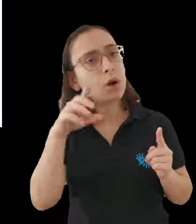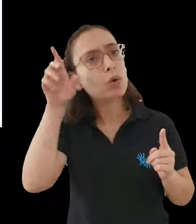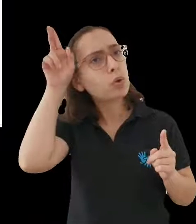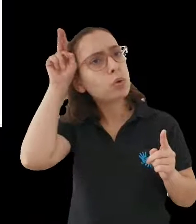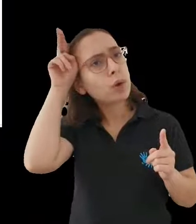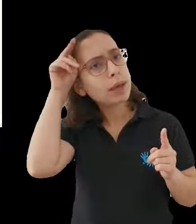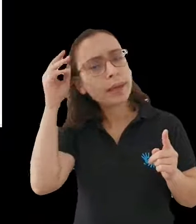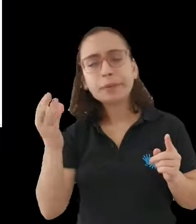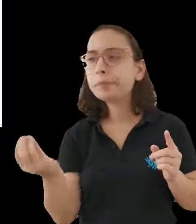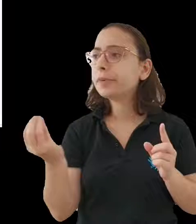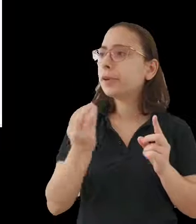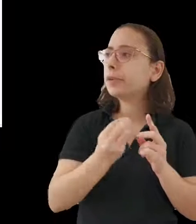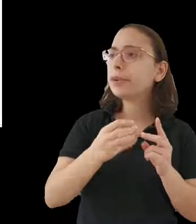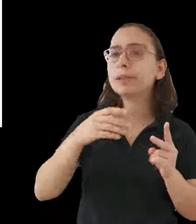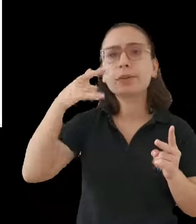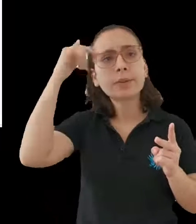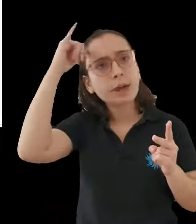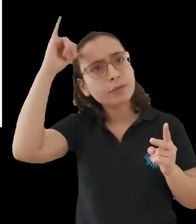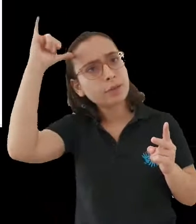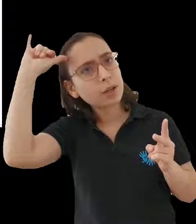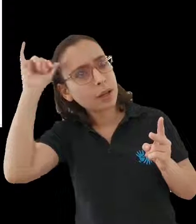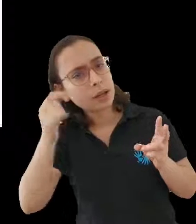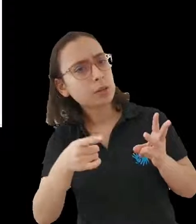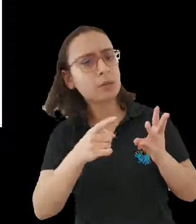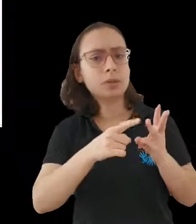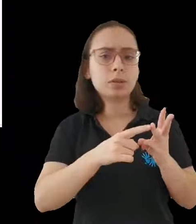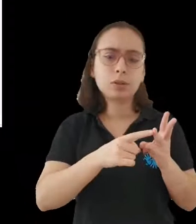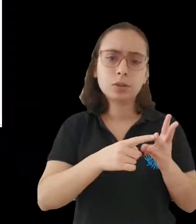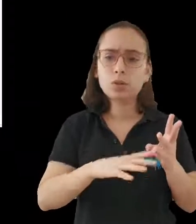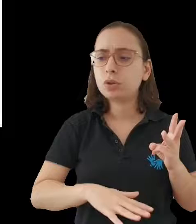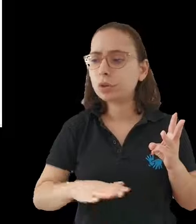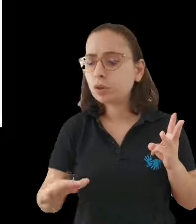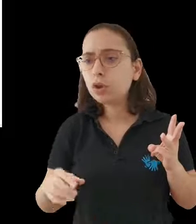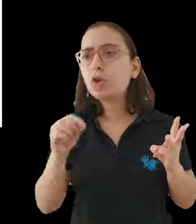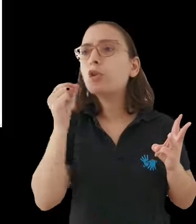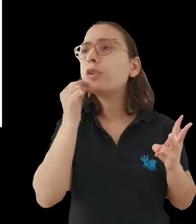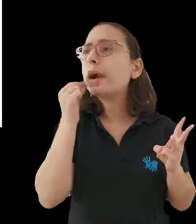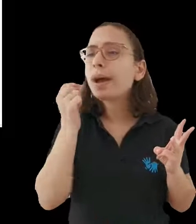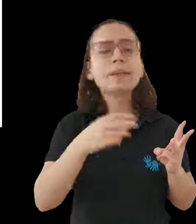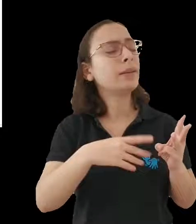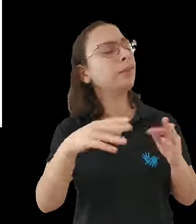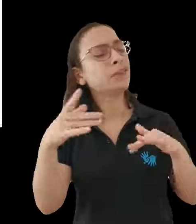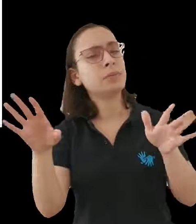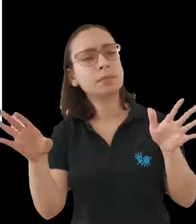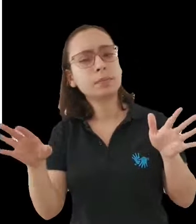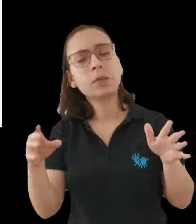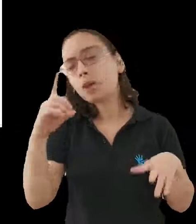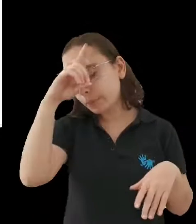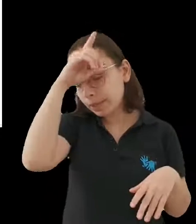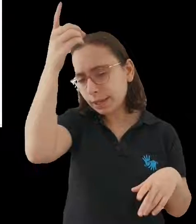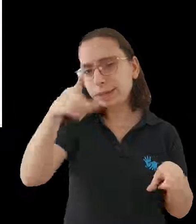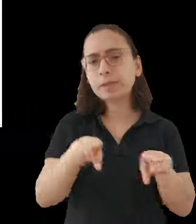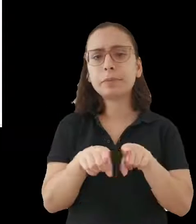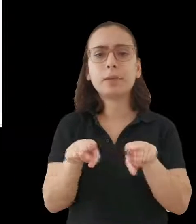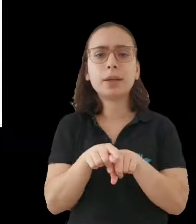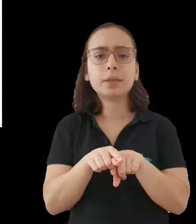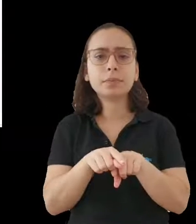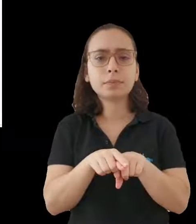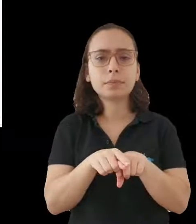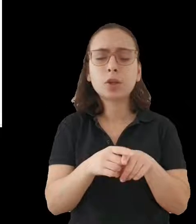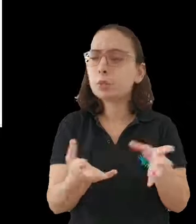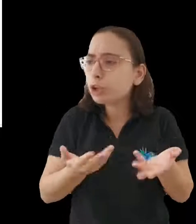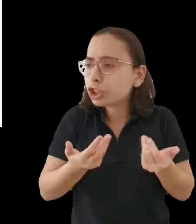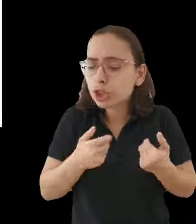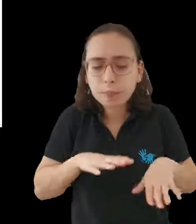o coelho, e depois a outra criança vai segurar a vaca, e depois a outra criança segura o rato, enfim. É uma ideia também